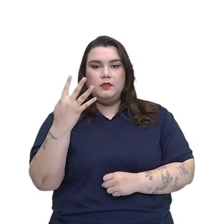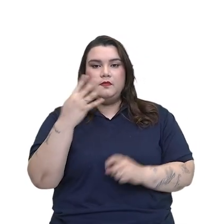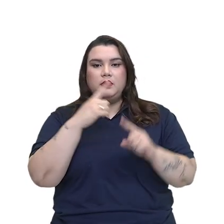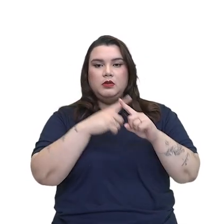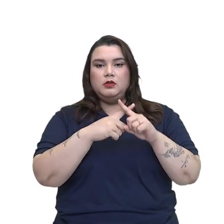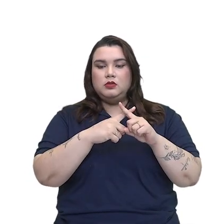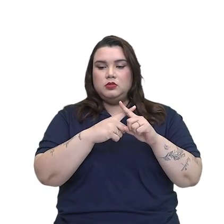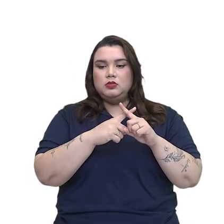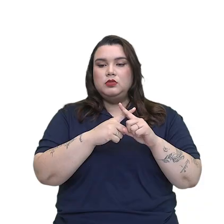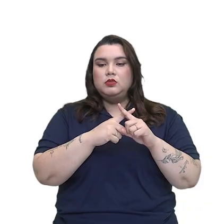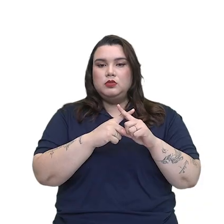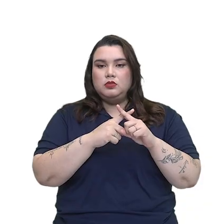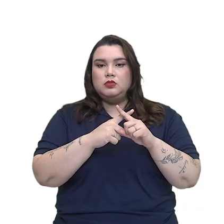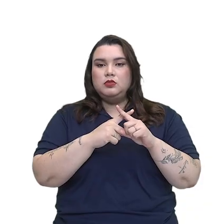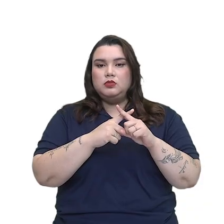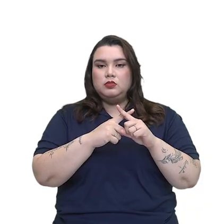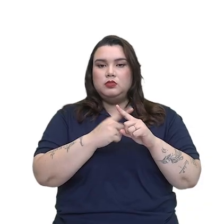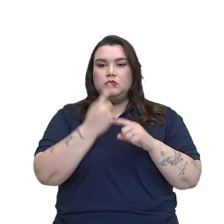1,4 vezes